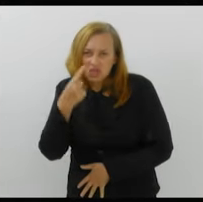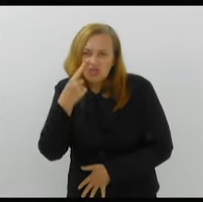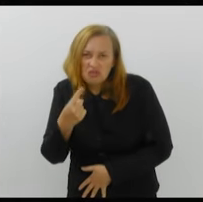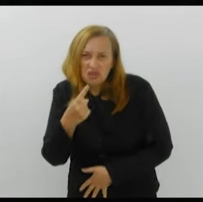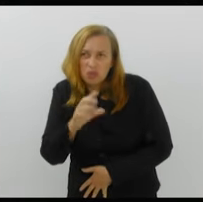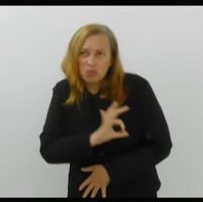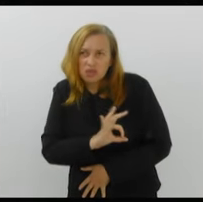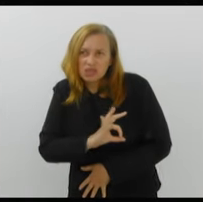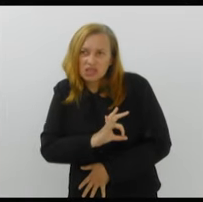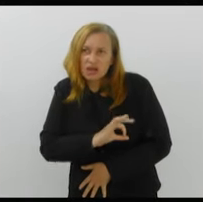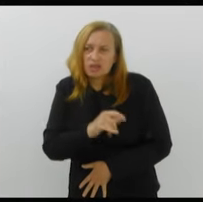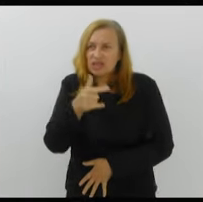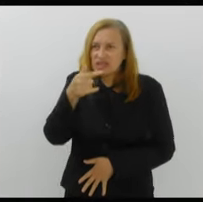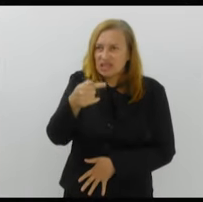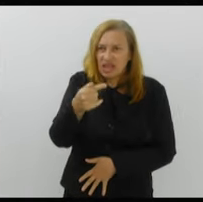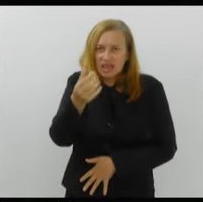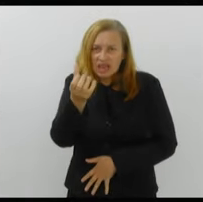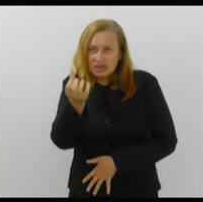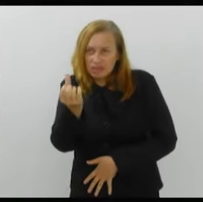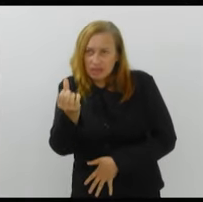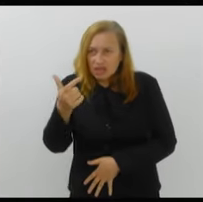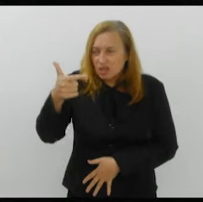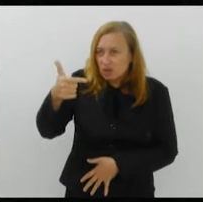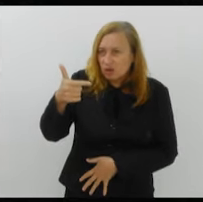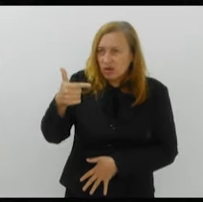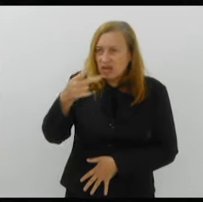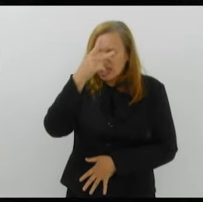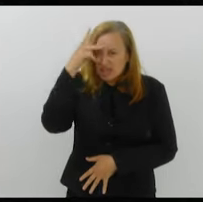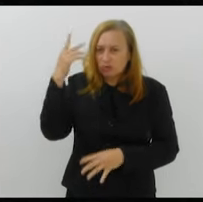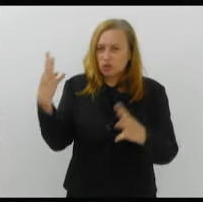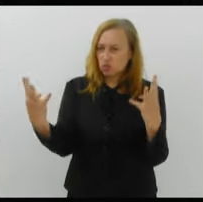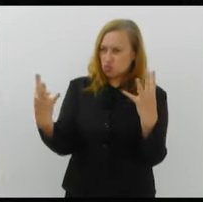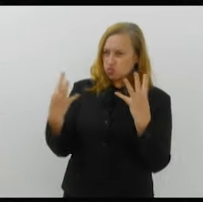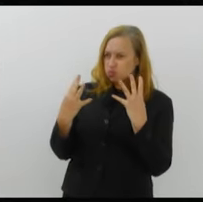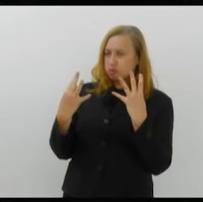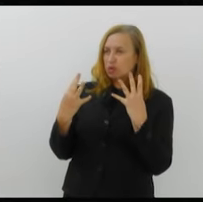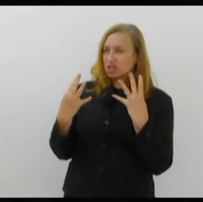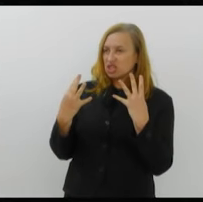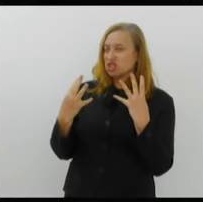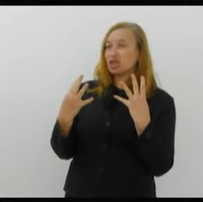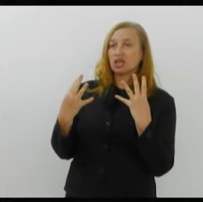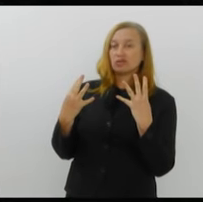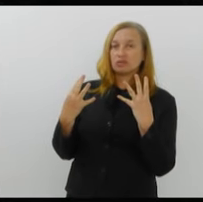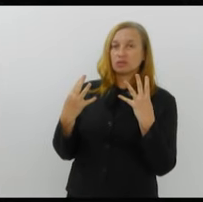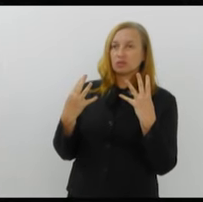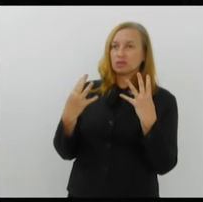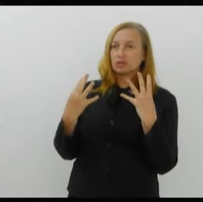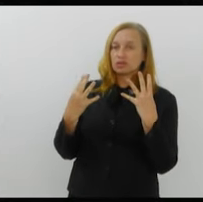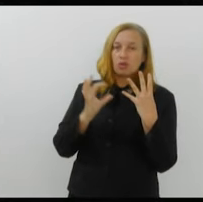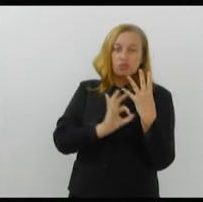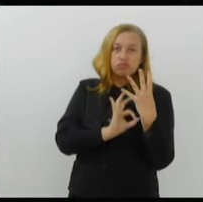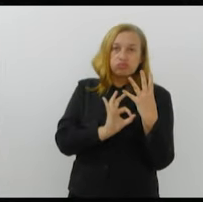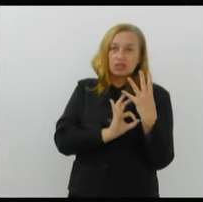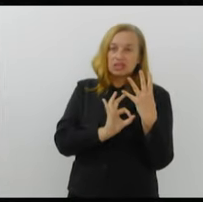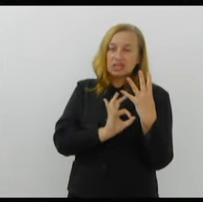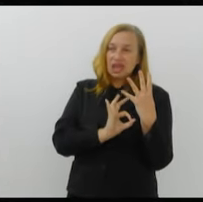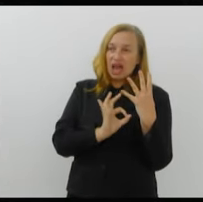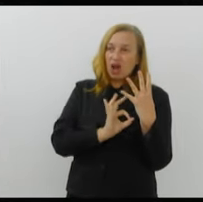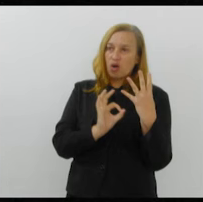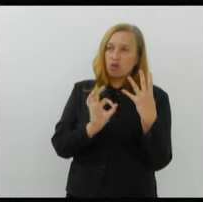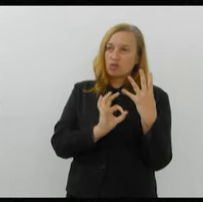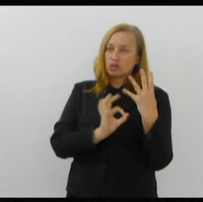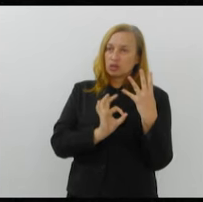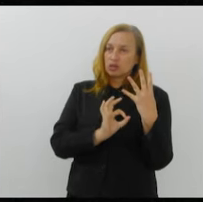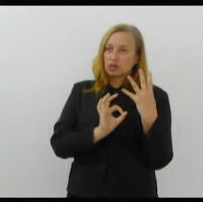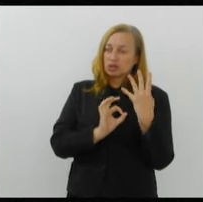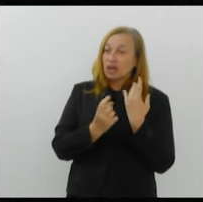policial com 762 e as pessoas estão empurrando, estão batendo, estão massacrando o policial, e o policial está desestimulado, ele não quer mais trabalhar. Essa é a